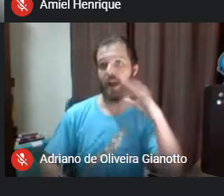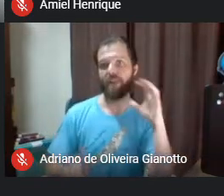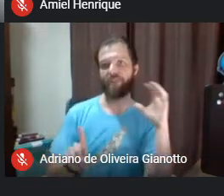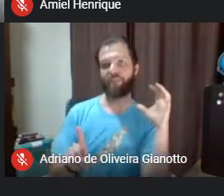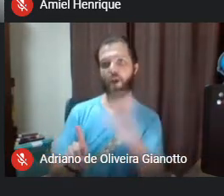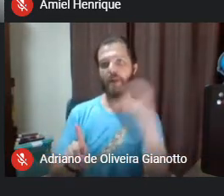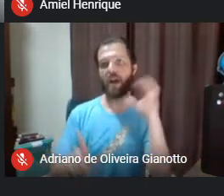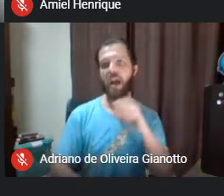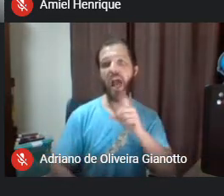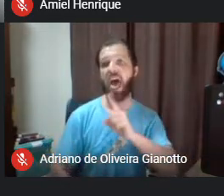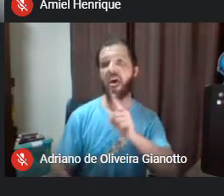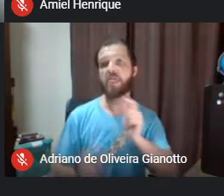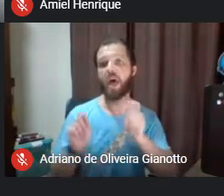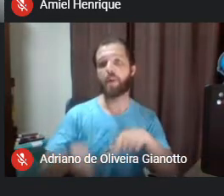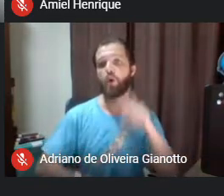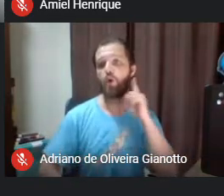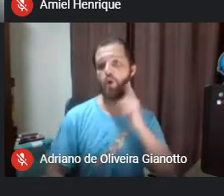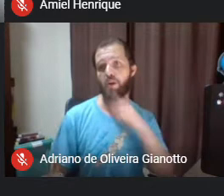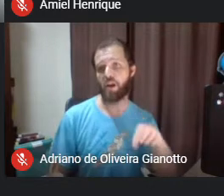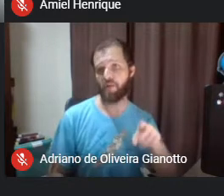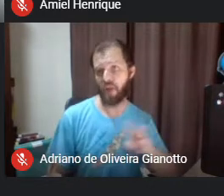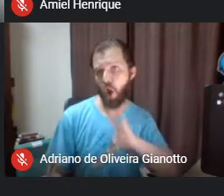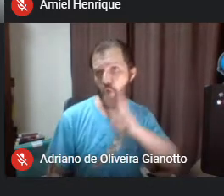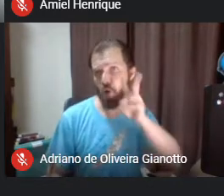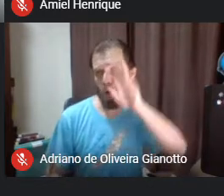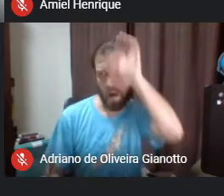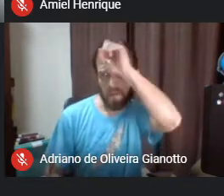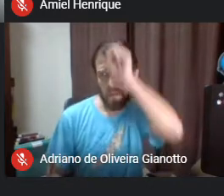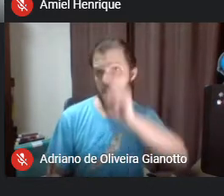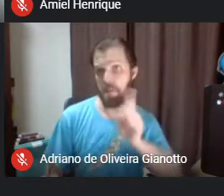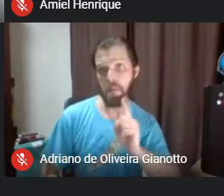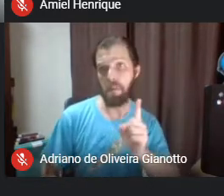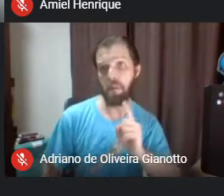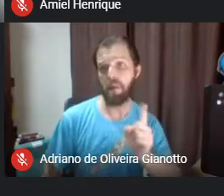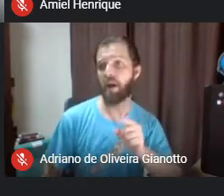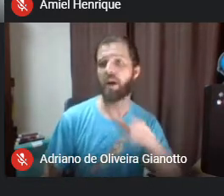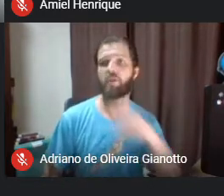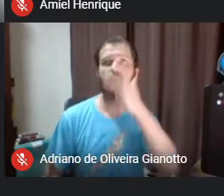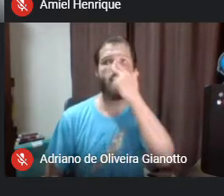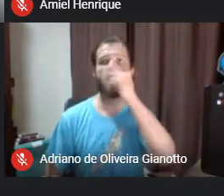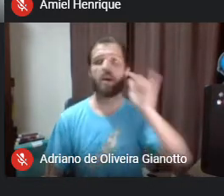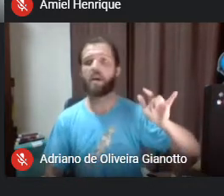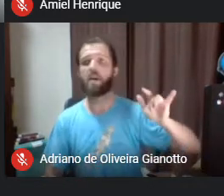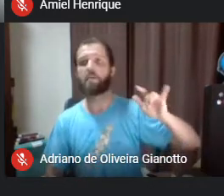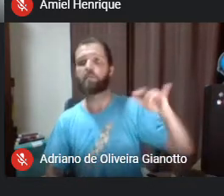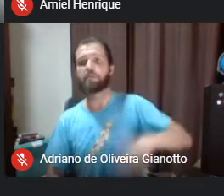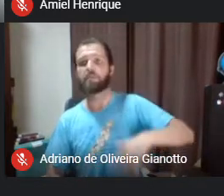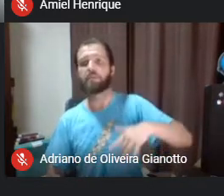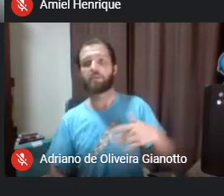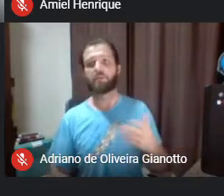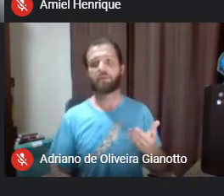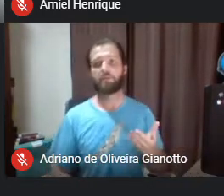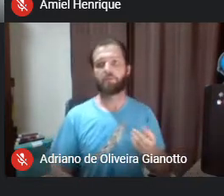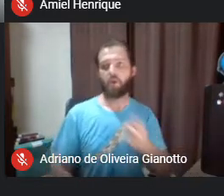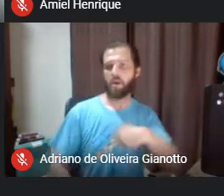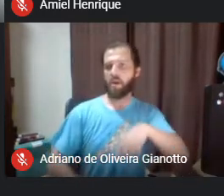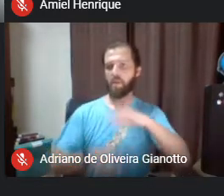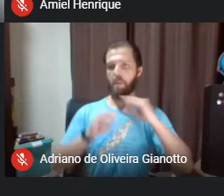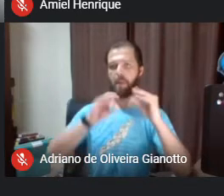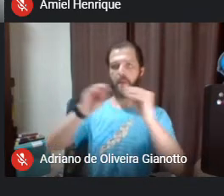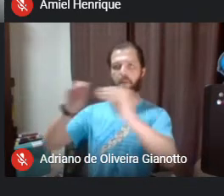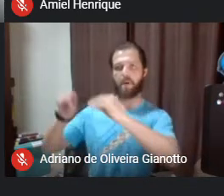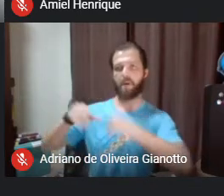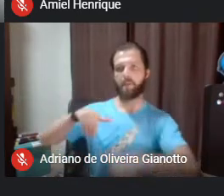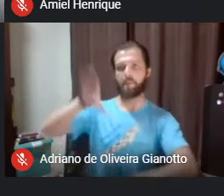influência até mesmo de Aristóteles, que nas suas teorias falava que o deficiente não tinha capacidade,